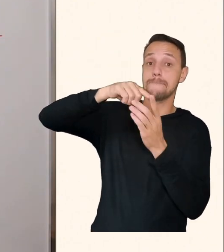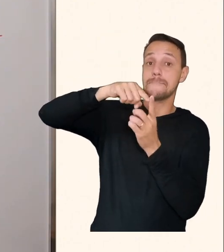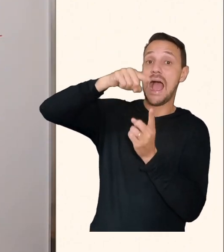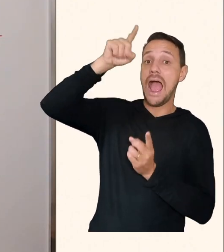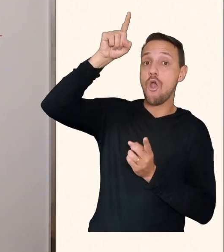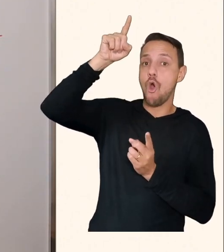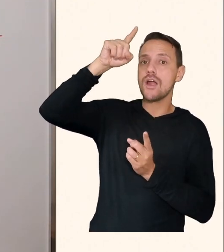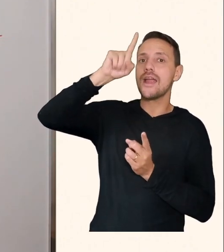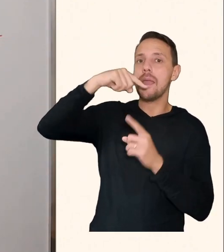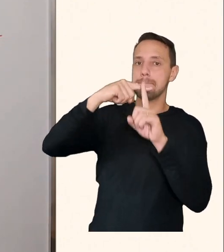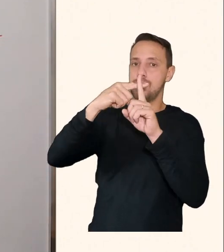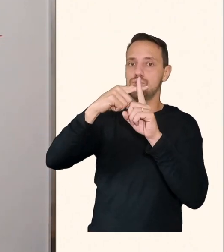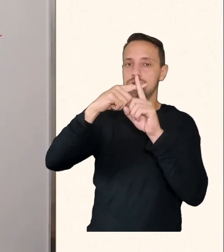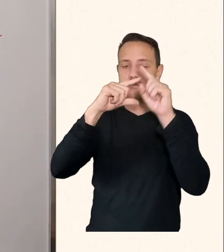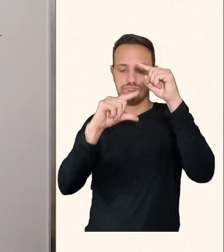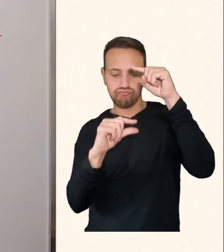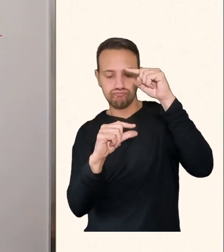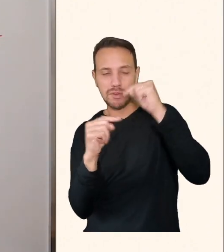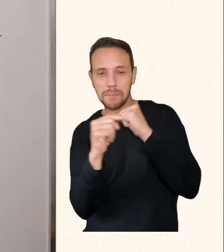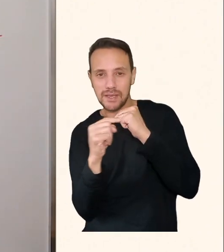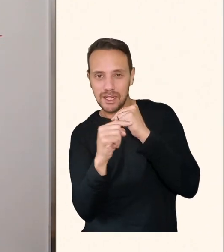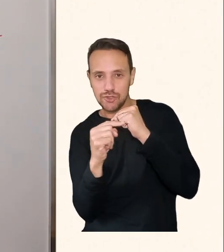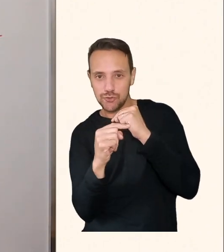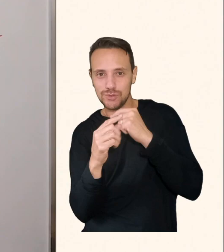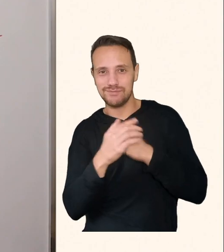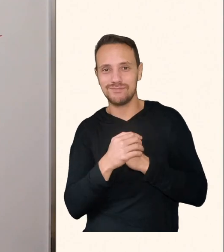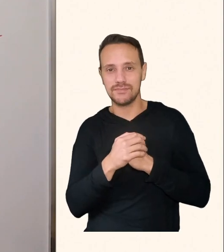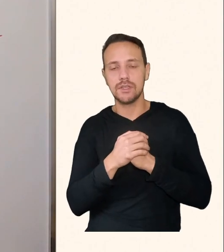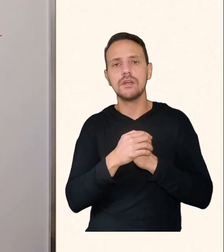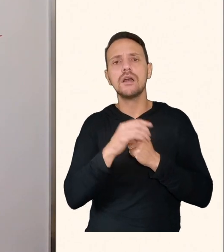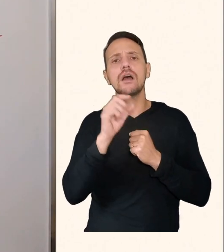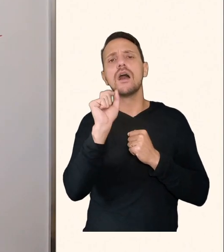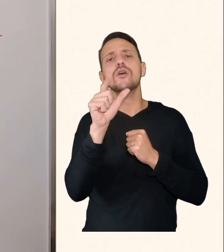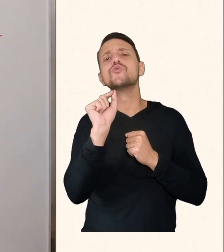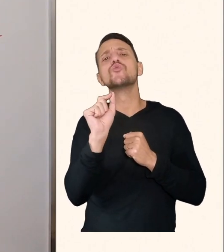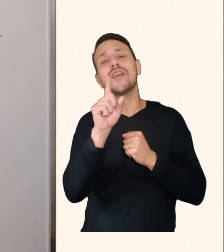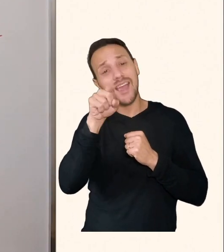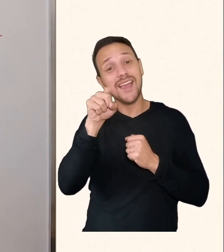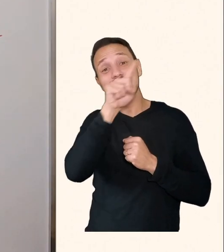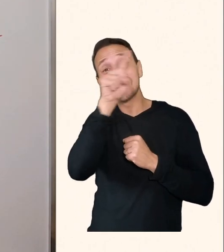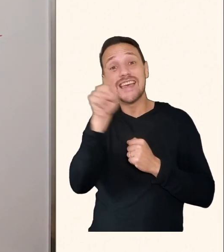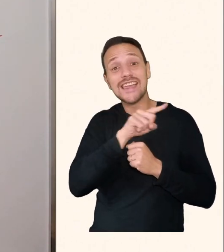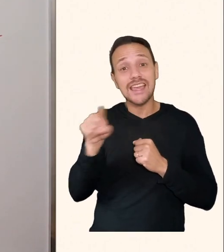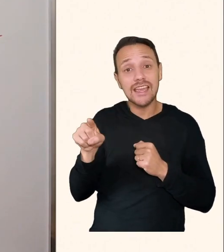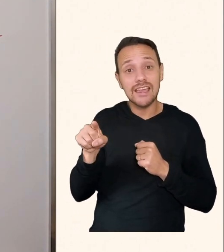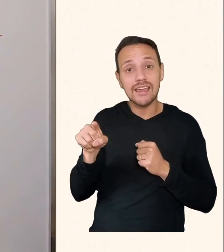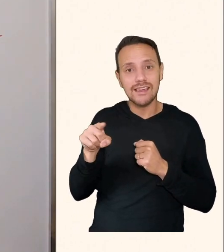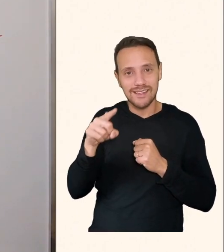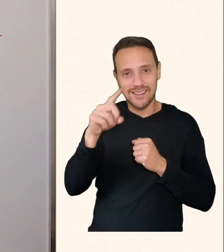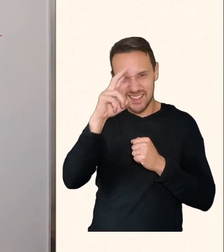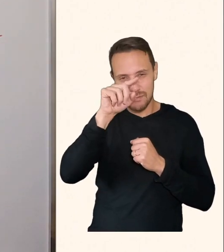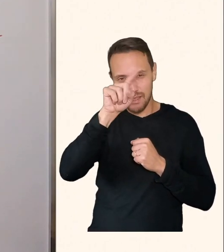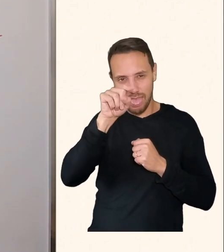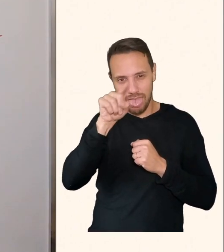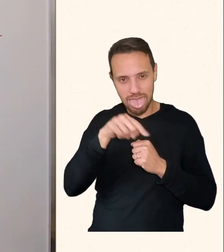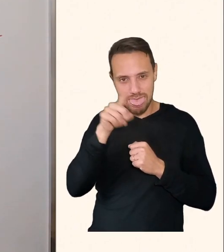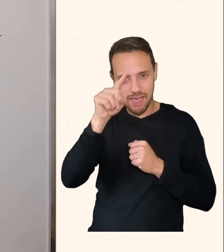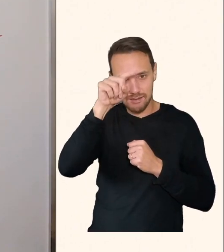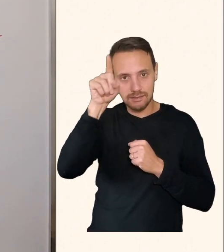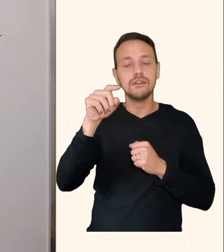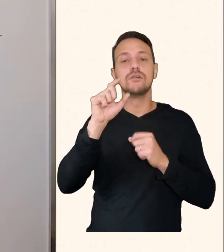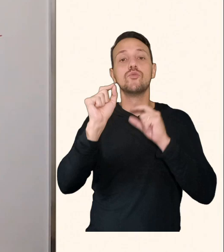caso saindo, indo em sua direção. O comprido é o positivo, o curtinho é